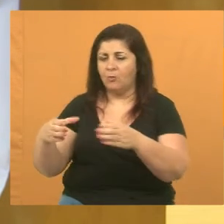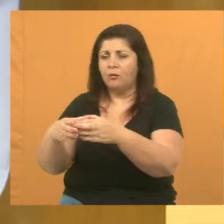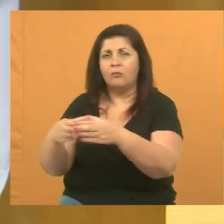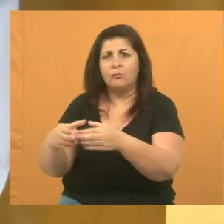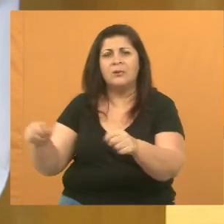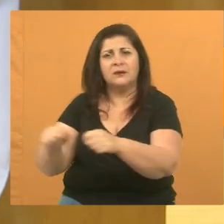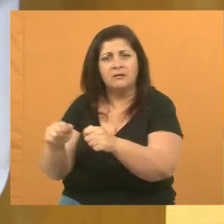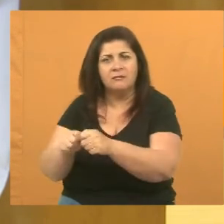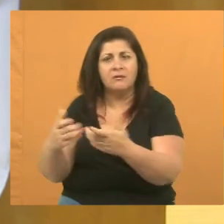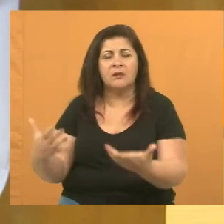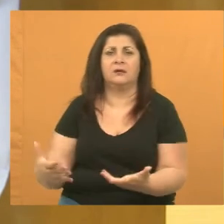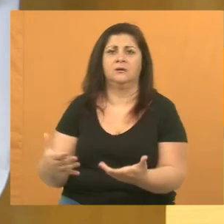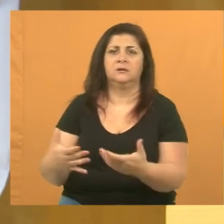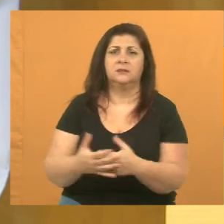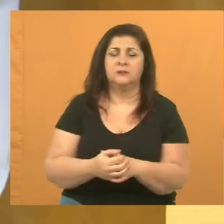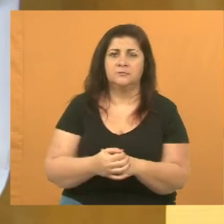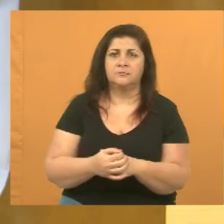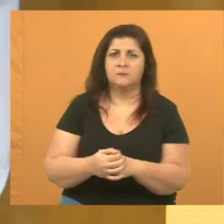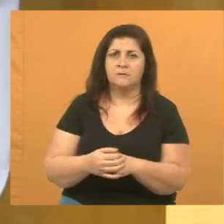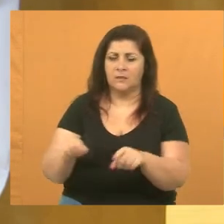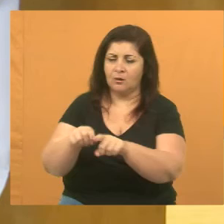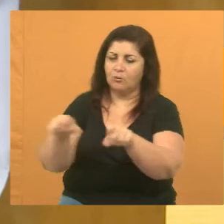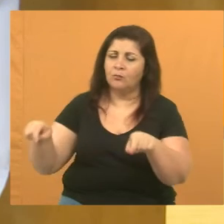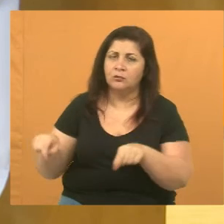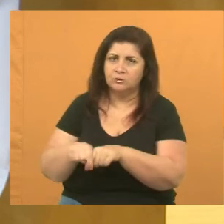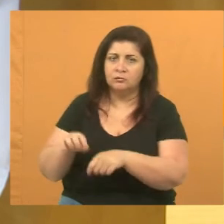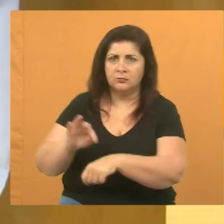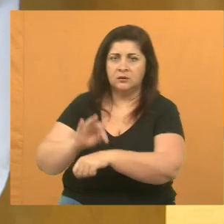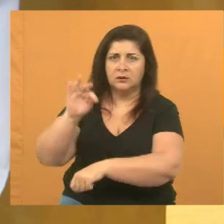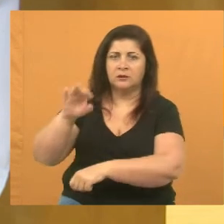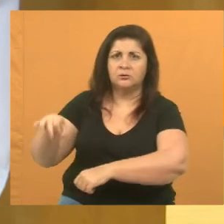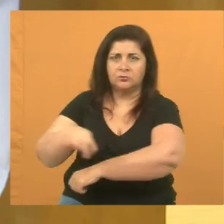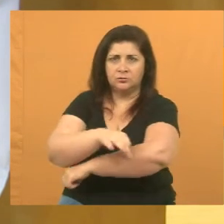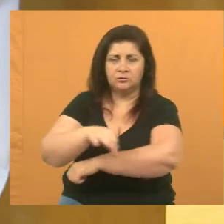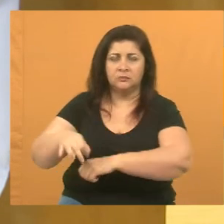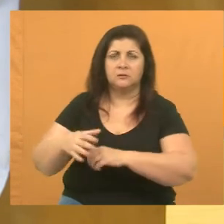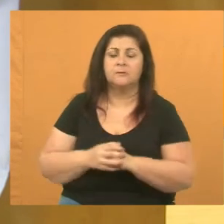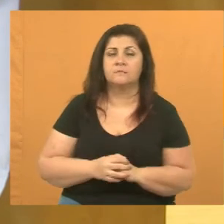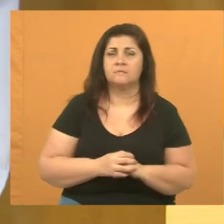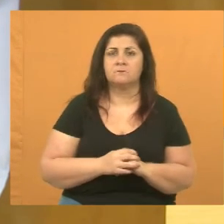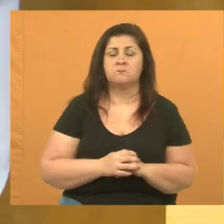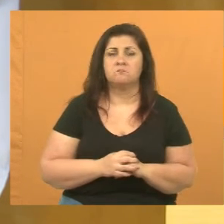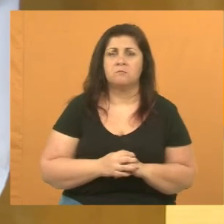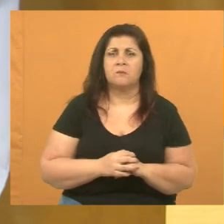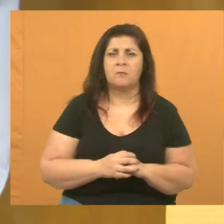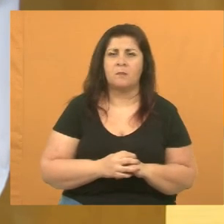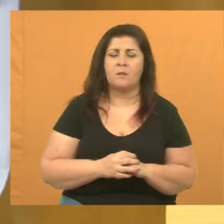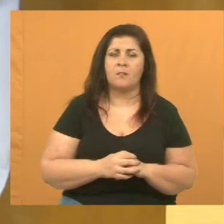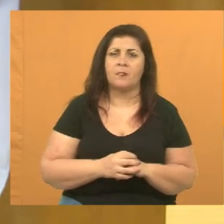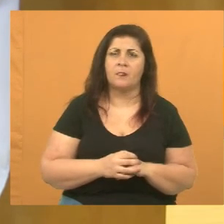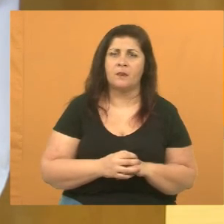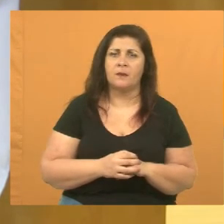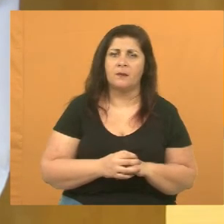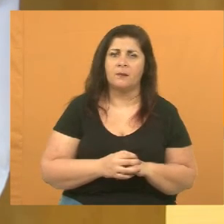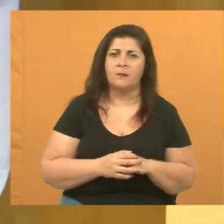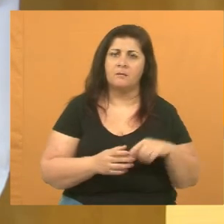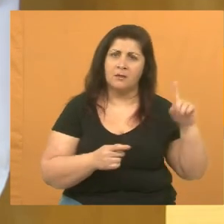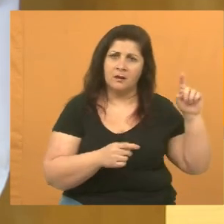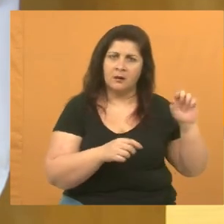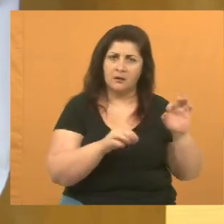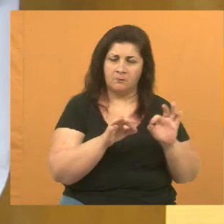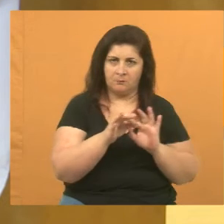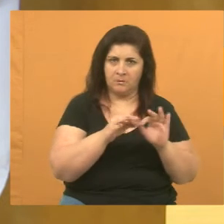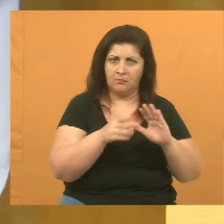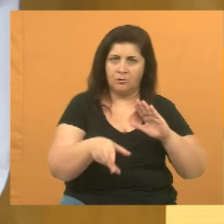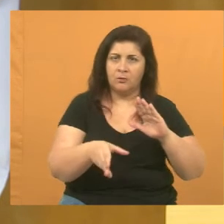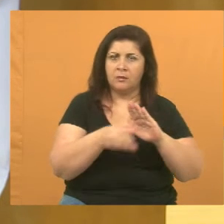se enquadra o escritório técnico de engenharia. E aqui eu fiz uma ementa aqui